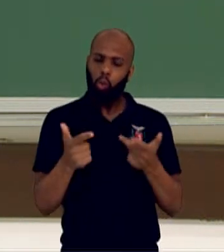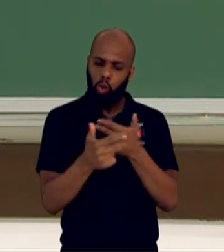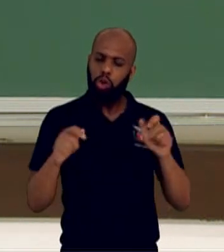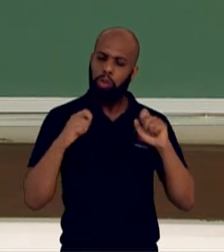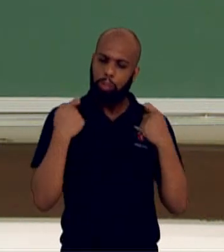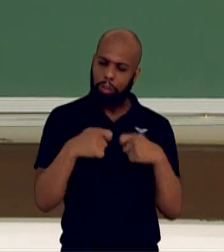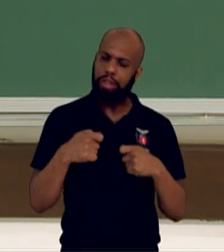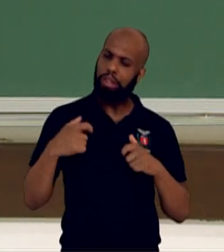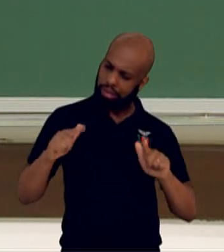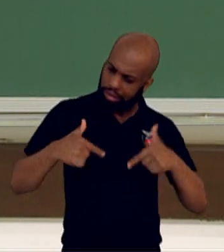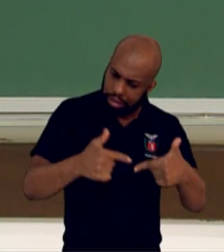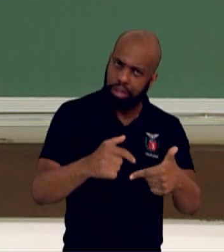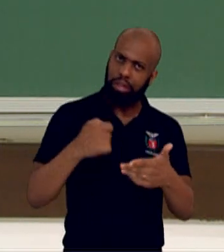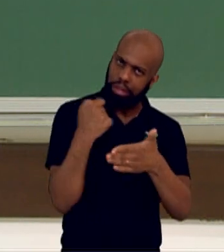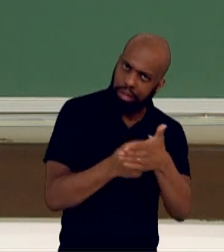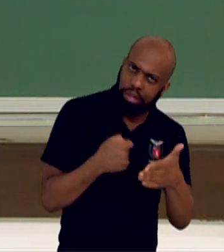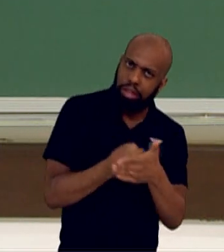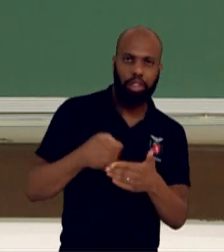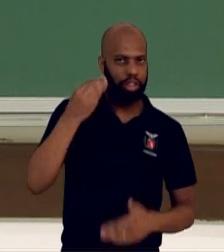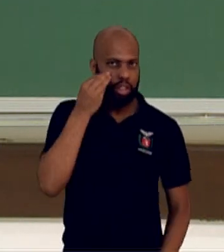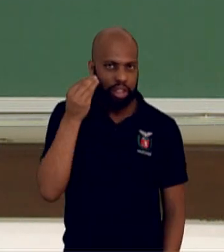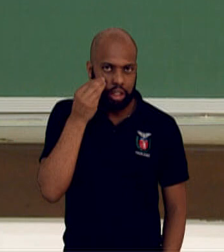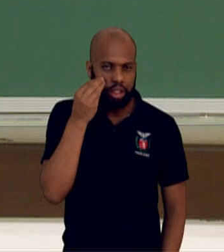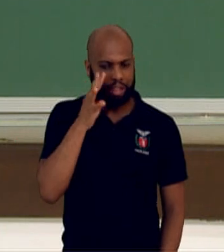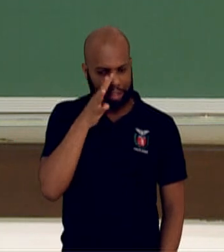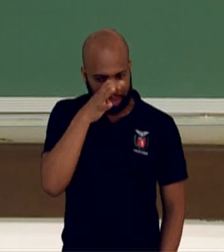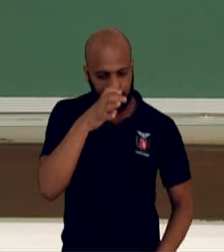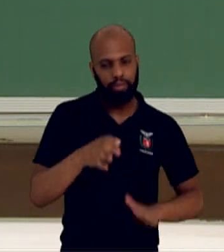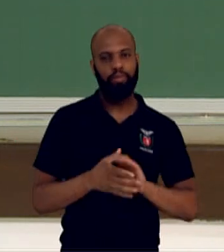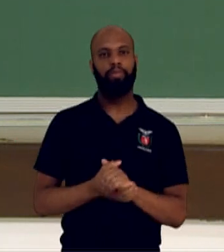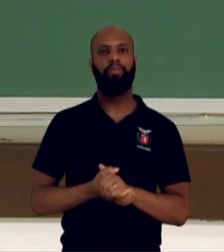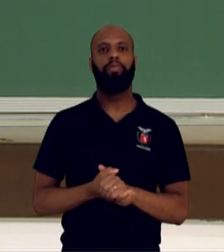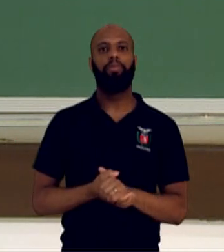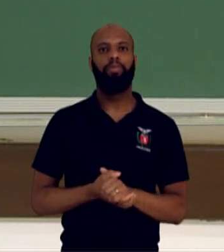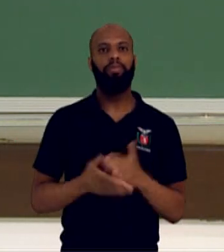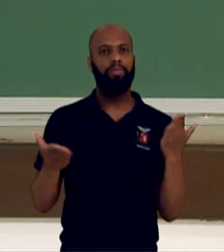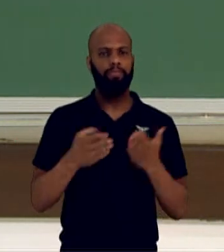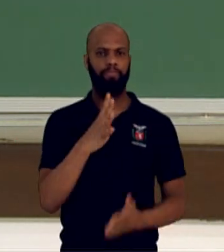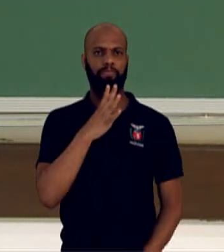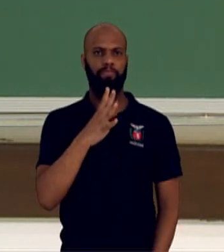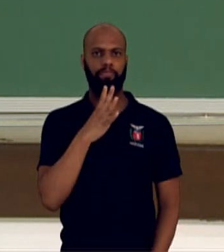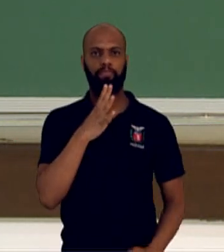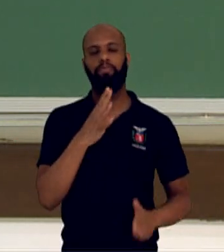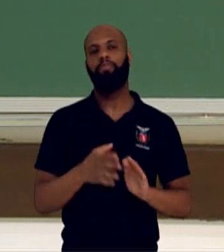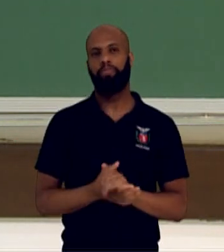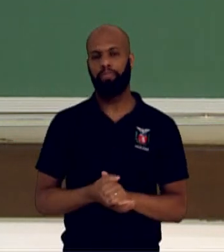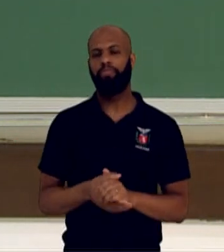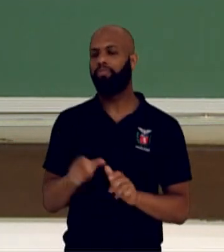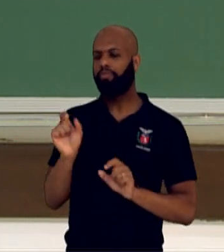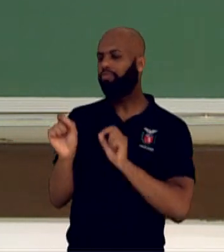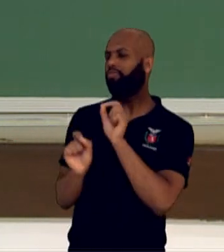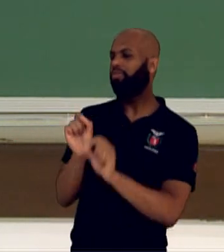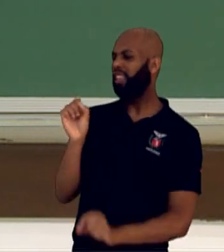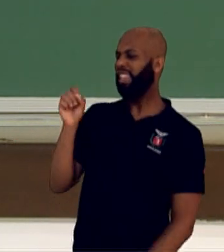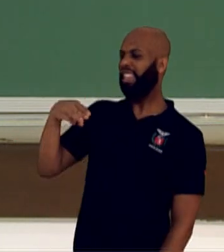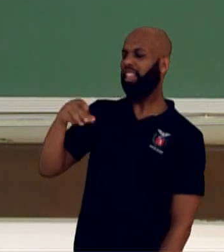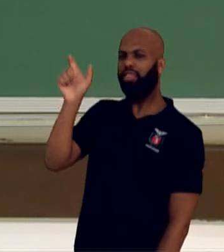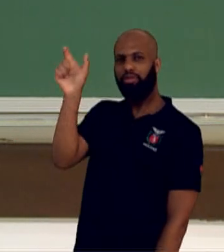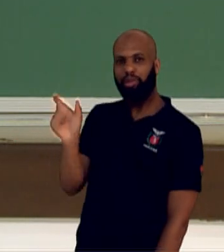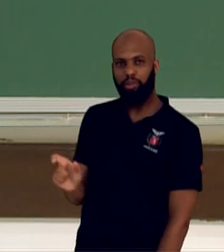que correr atrás, né? Então, vamos lá. Vamos conhecer um pouquinho quem é o Sérgio